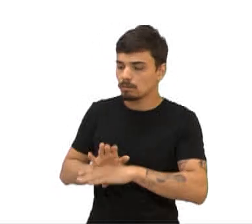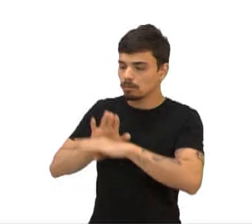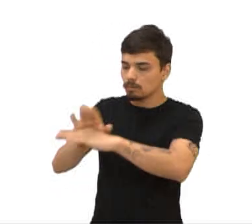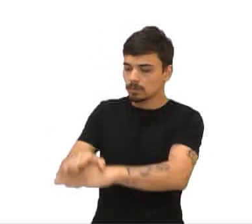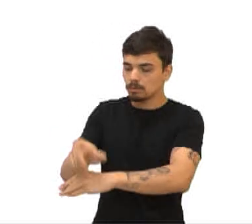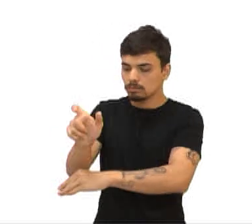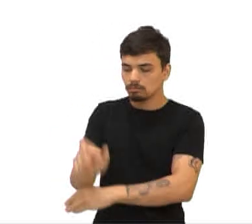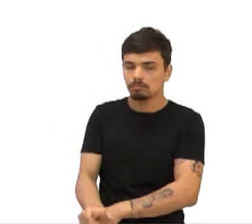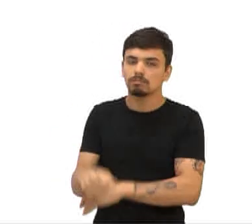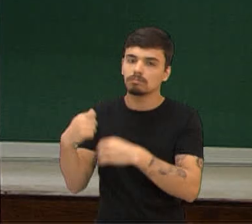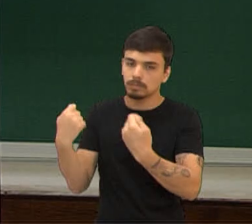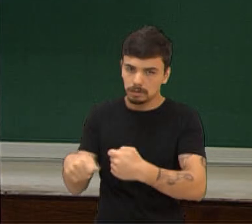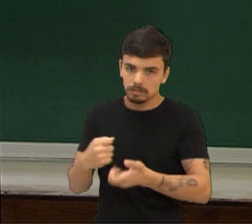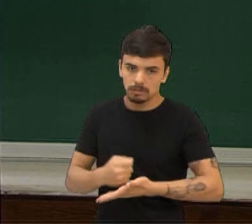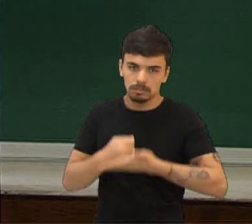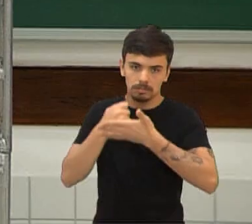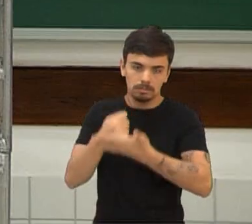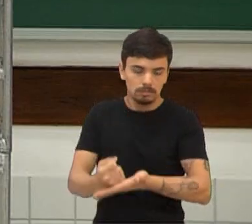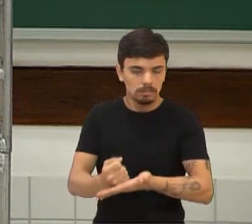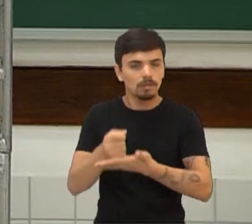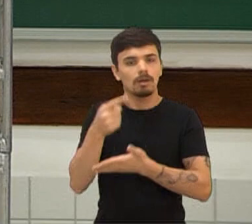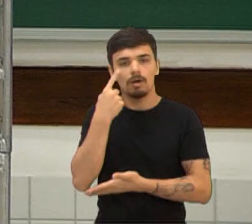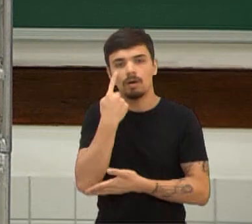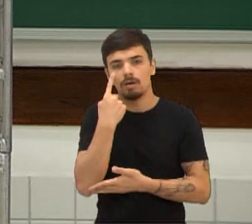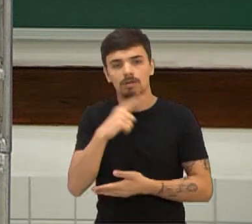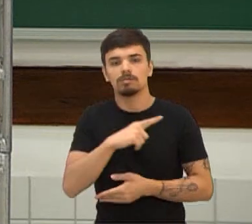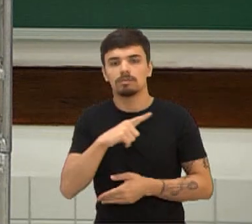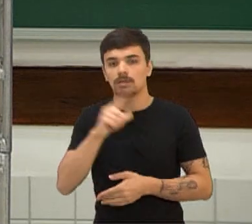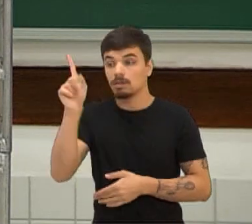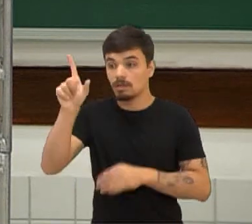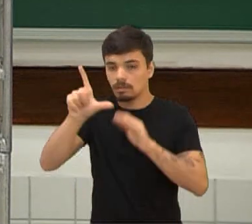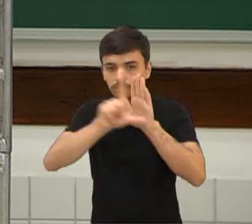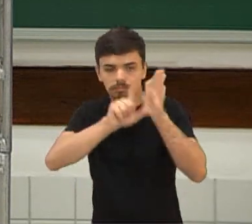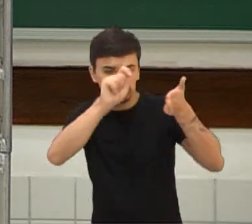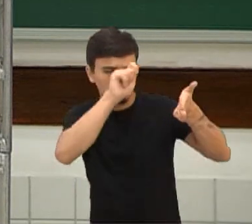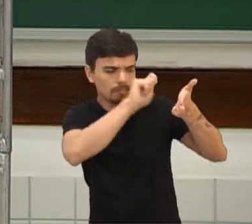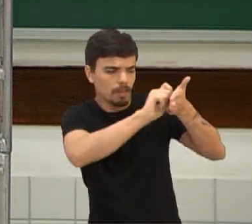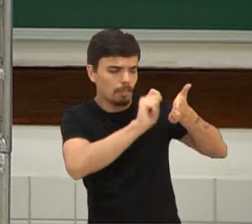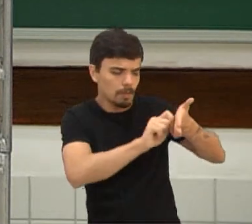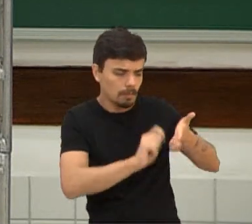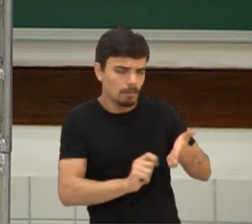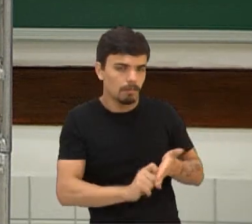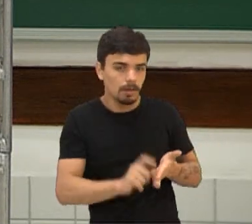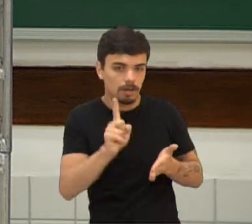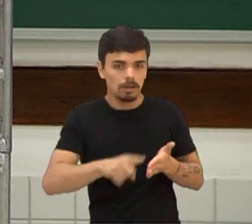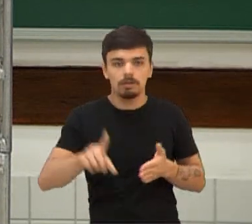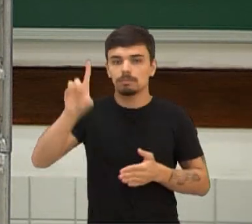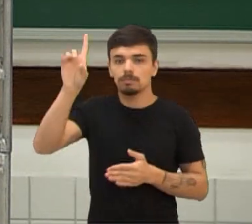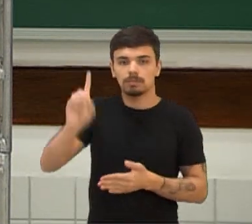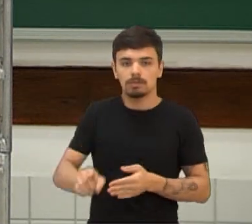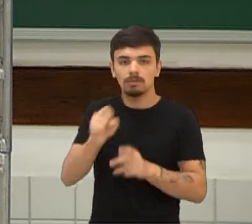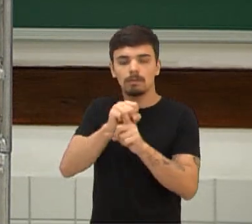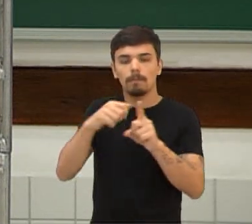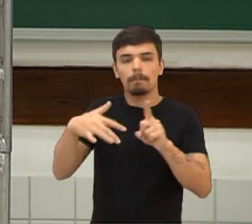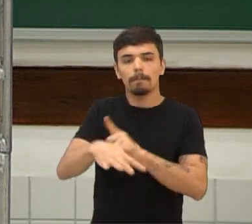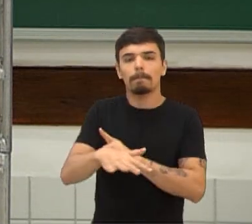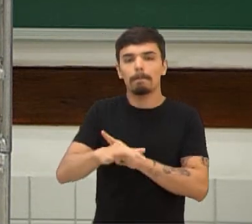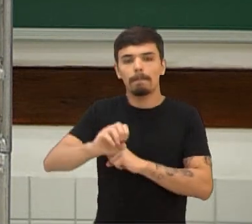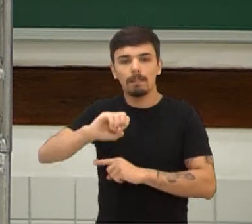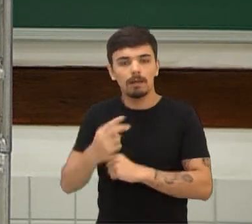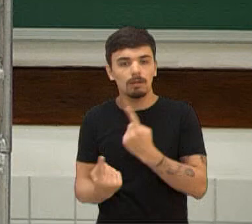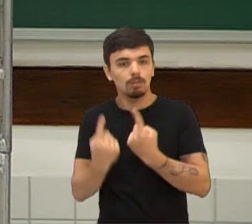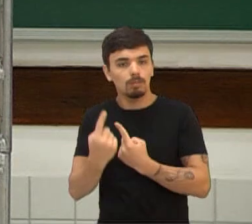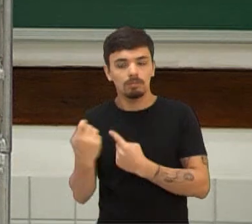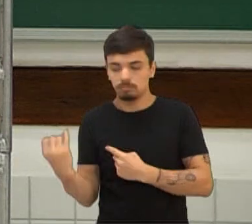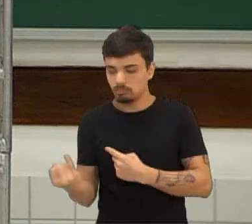desta Constituição. Então vejam, esses, está lá na nossa Constituição escrito que são os direitos sociais. Qual é uma coisa